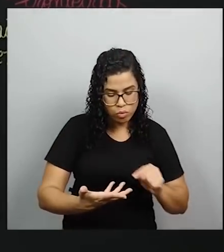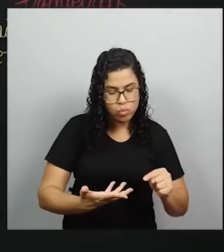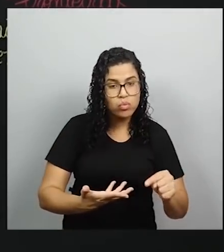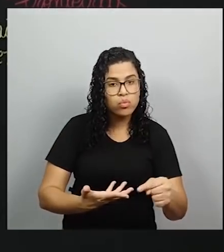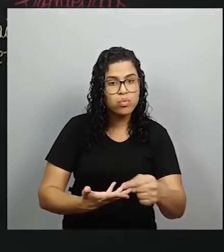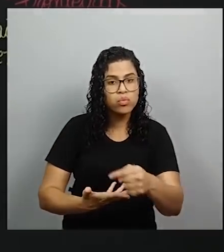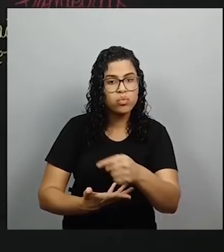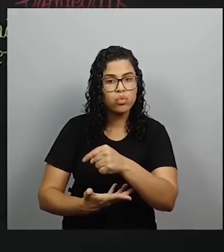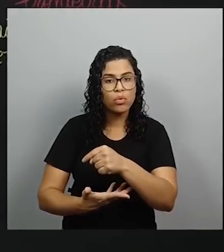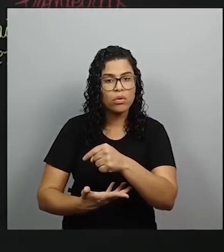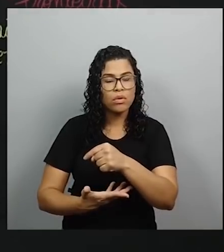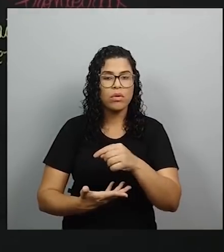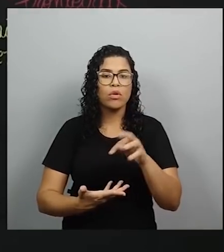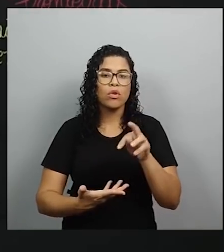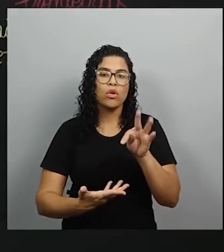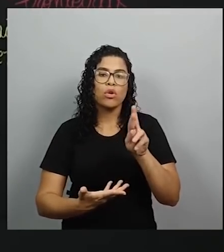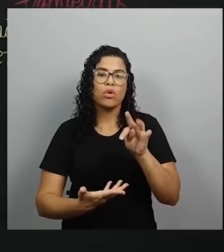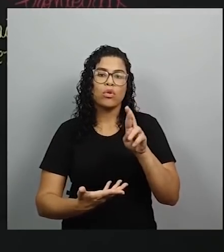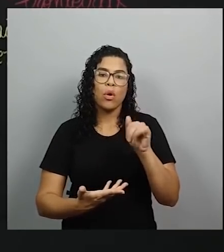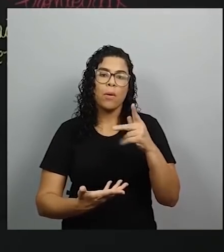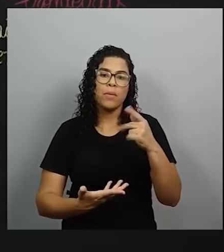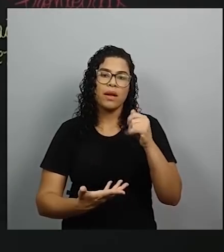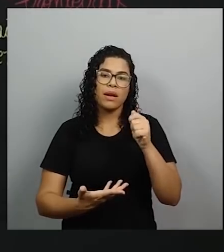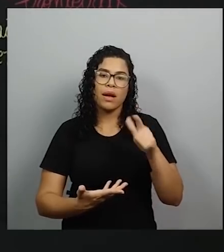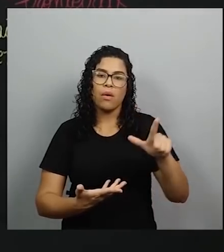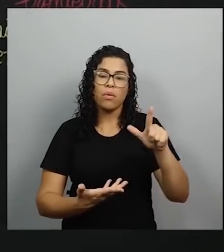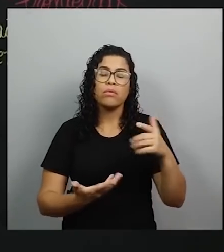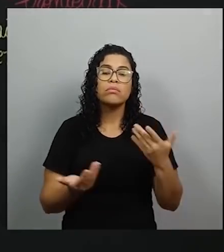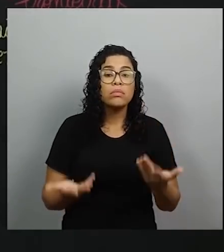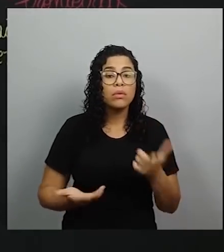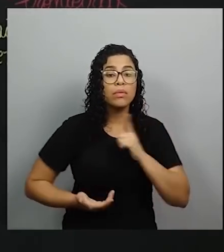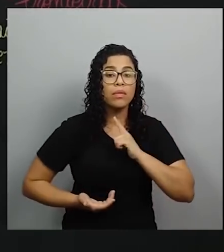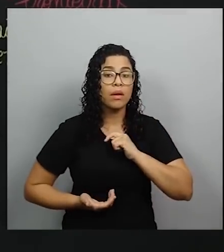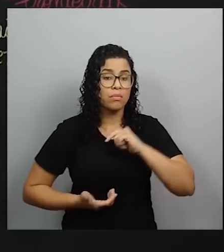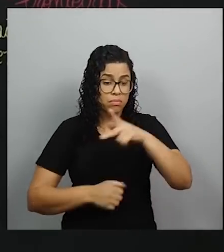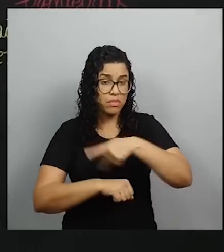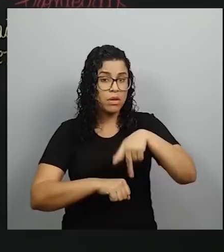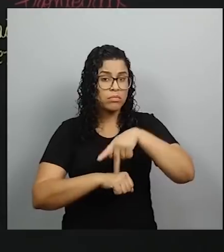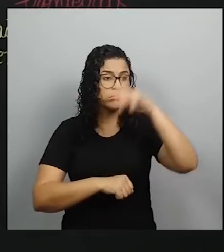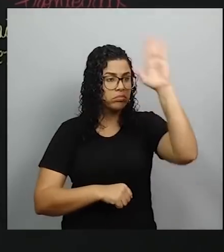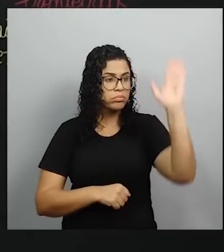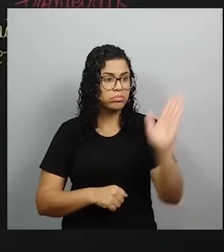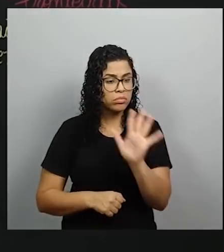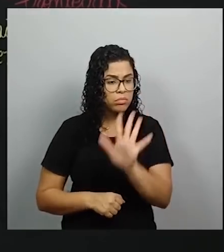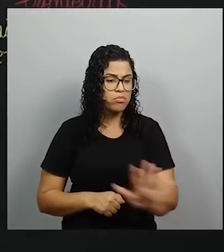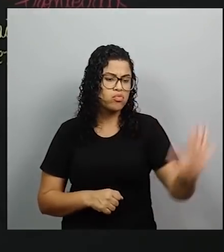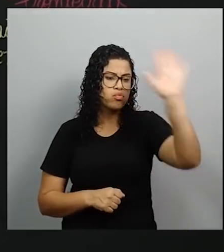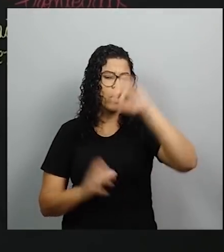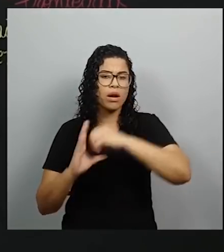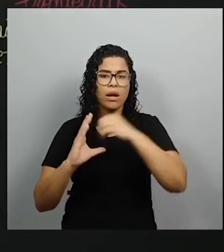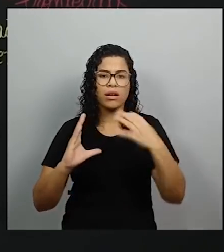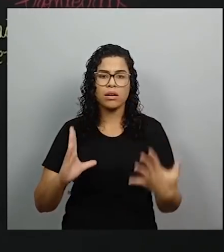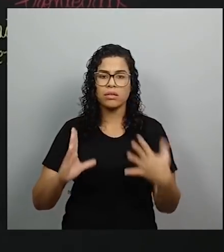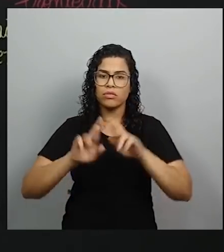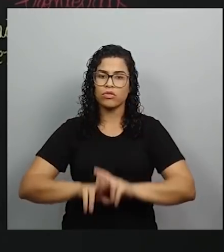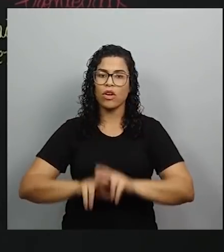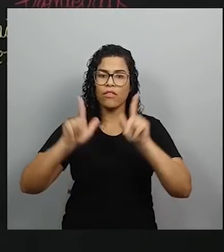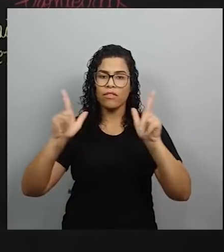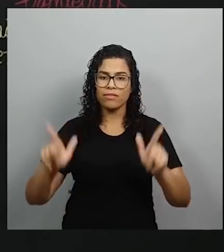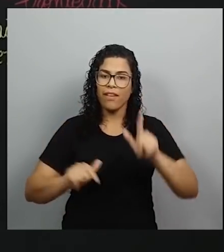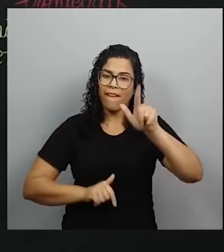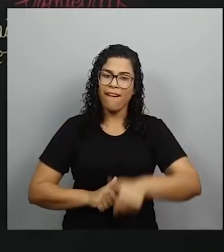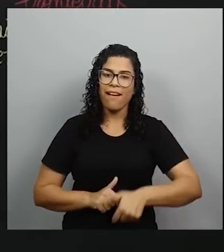área subtropical. Então entendam, gente, que nós temos um país de características diversas. E esse que é o legal de